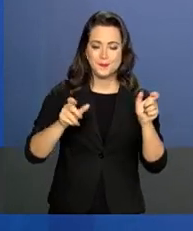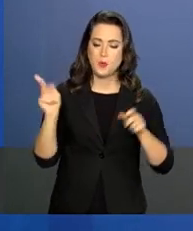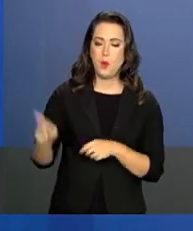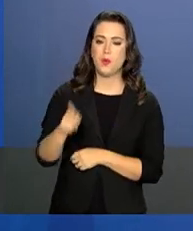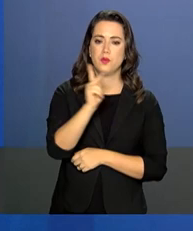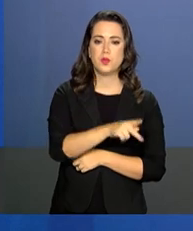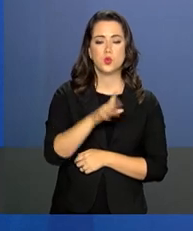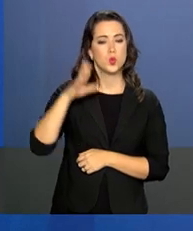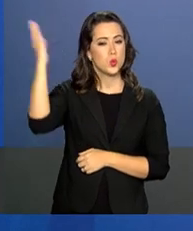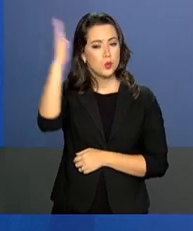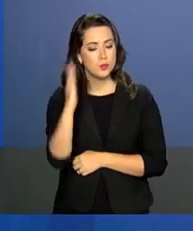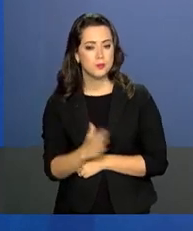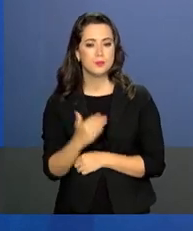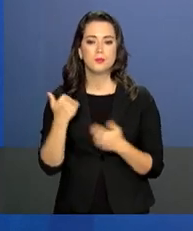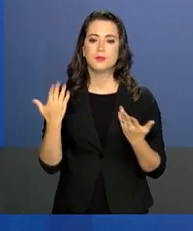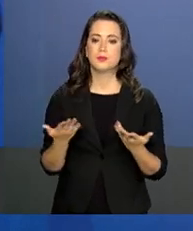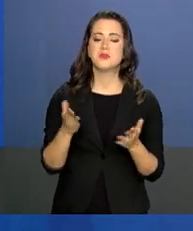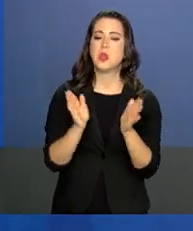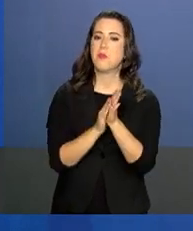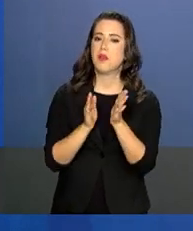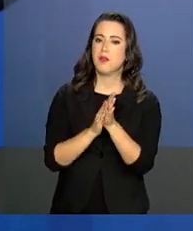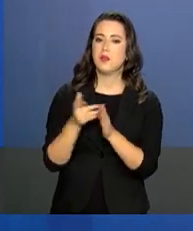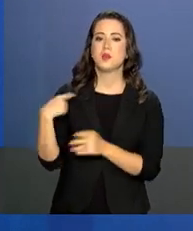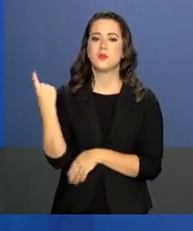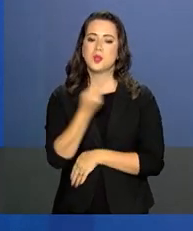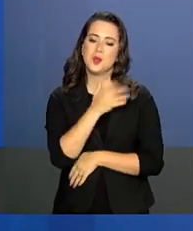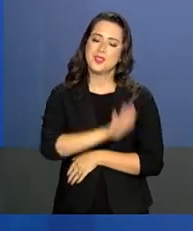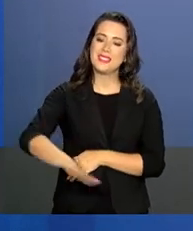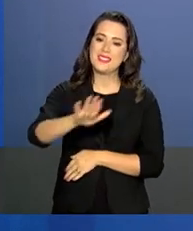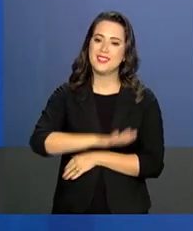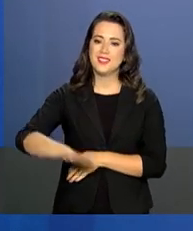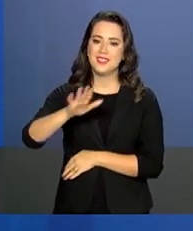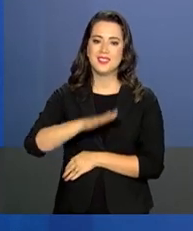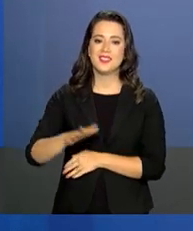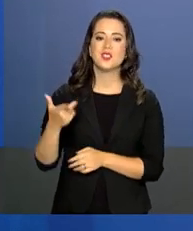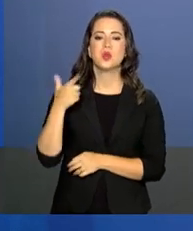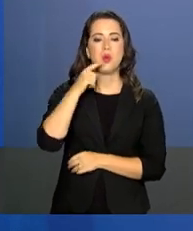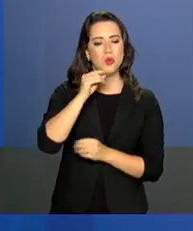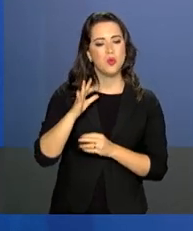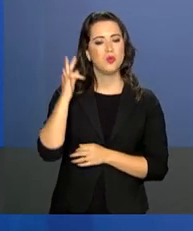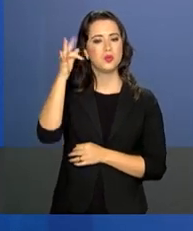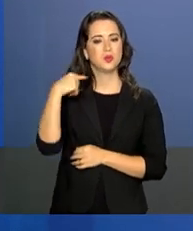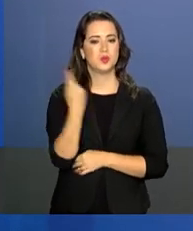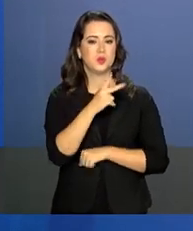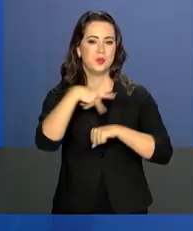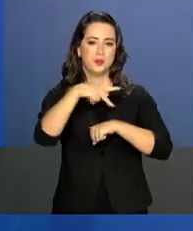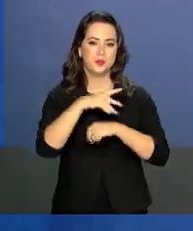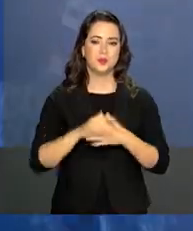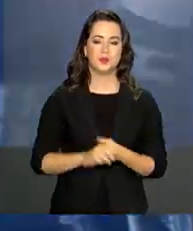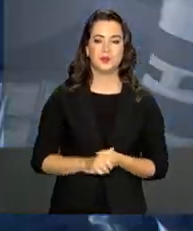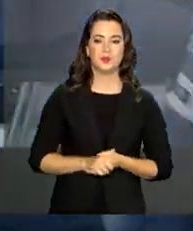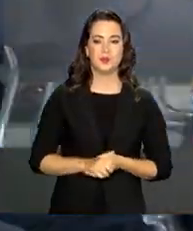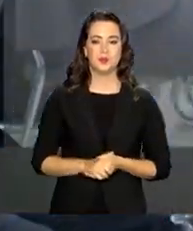do brasil e palmas para as nossas crianças e constituiu por hospitais